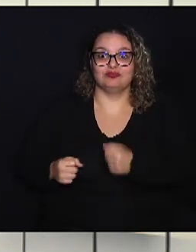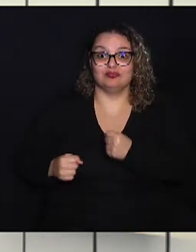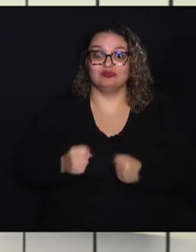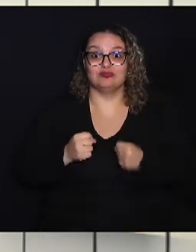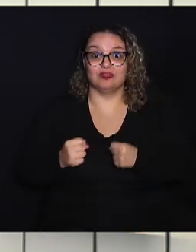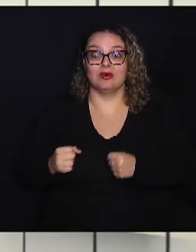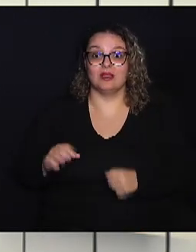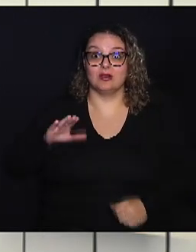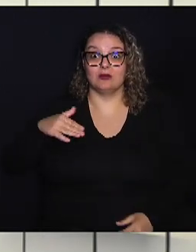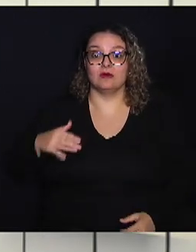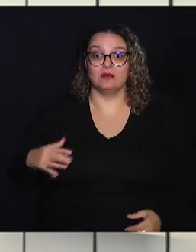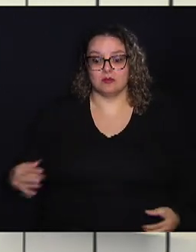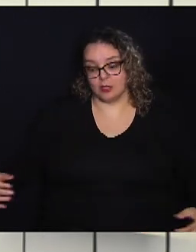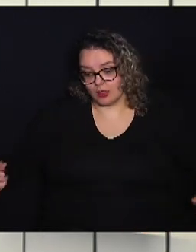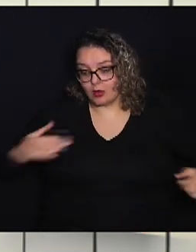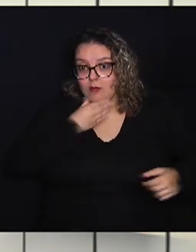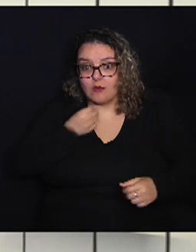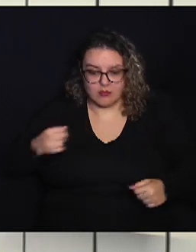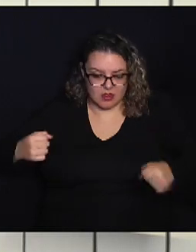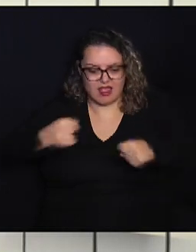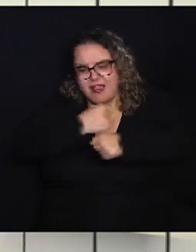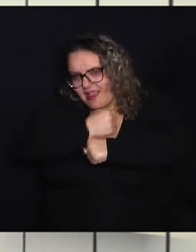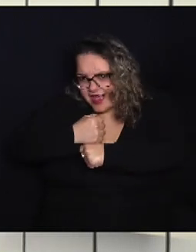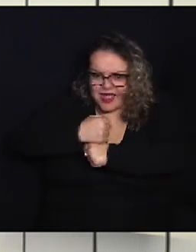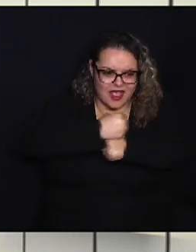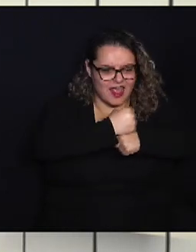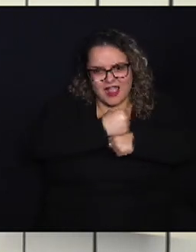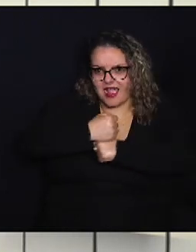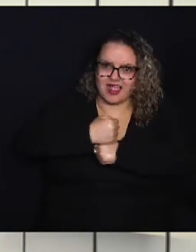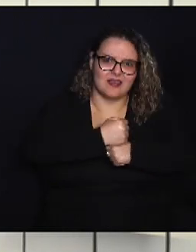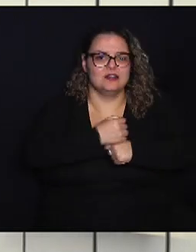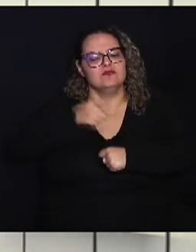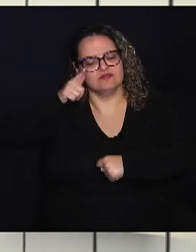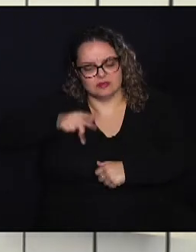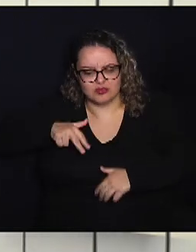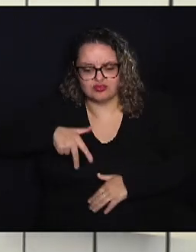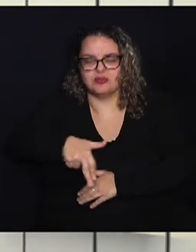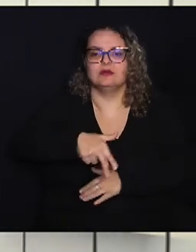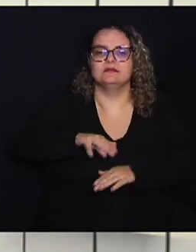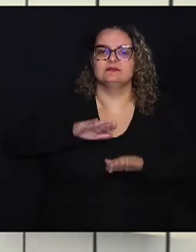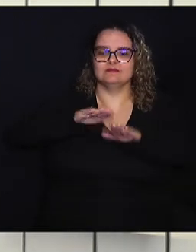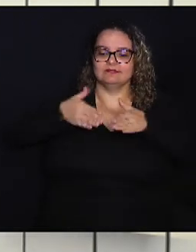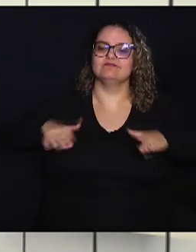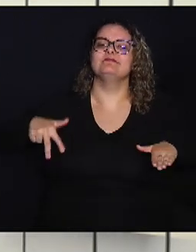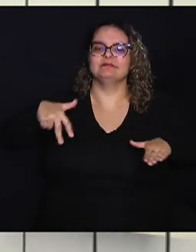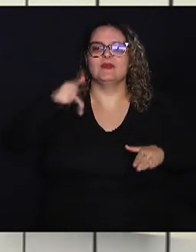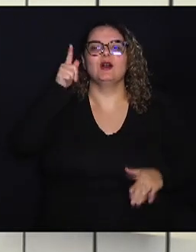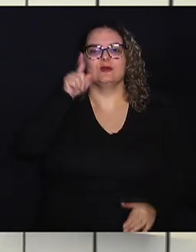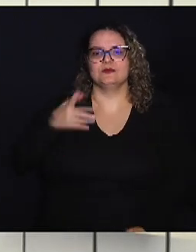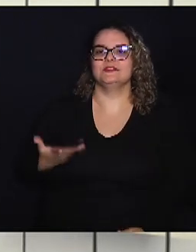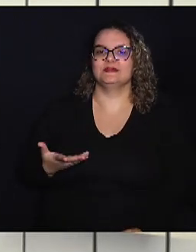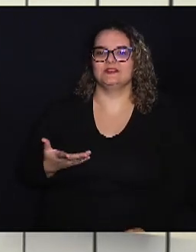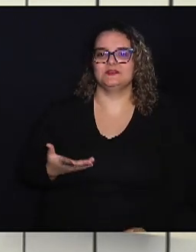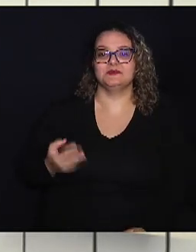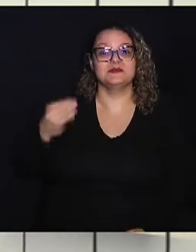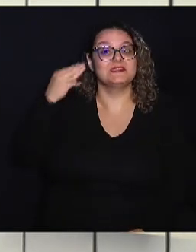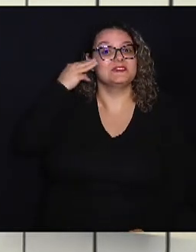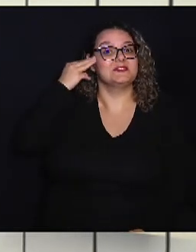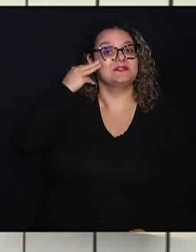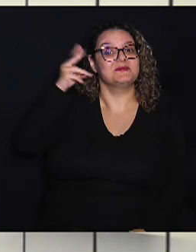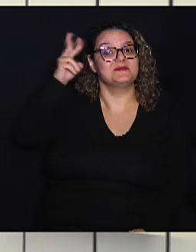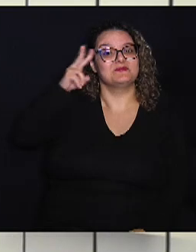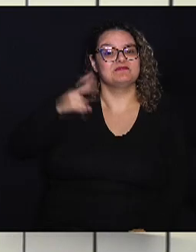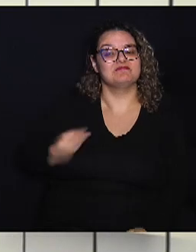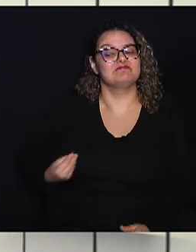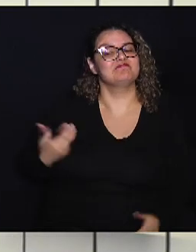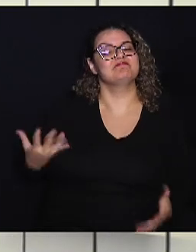foi agarrado por um homem. Mesmo assim, ele conseguiu subir ao pódio. Para manter essa memória histórica